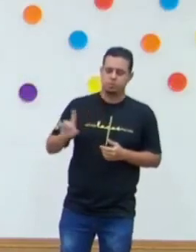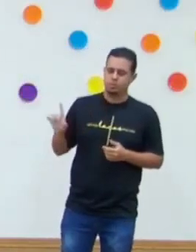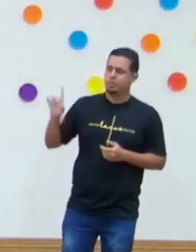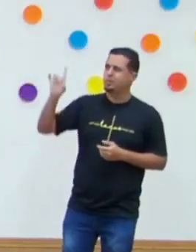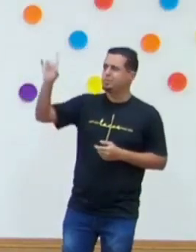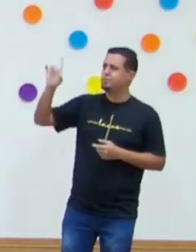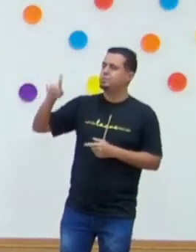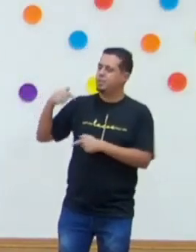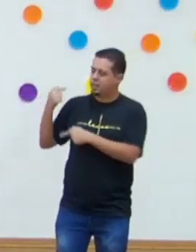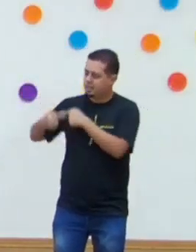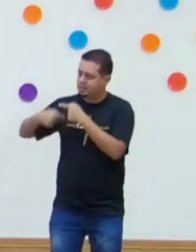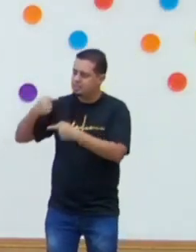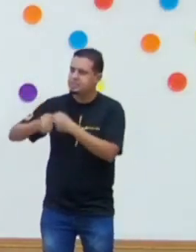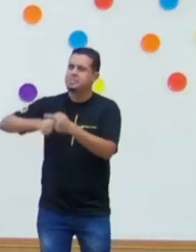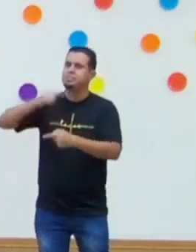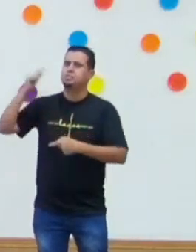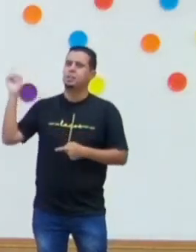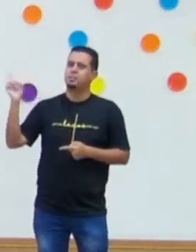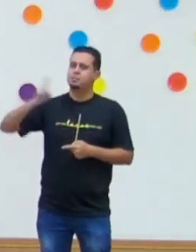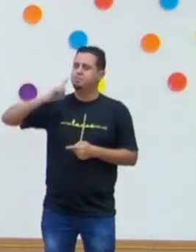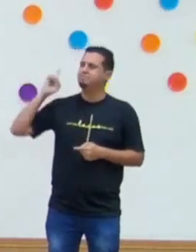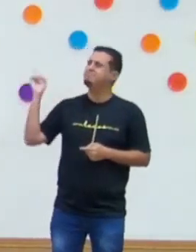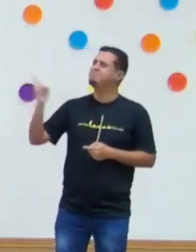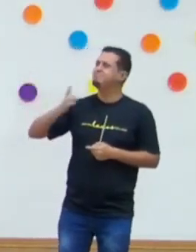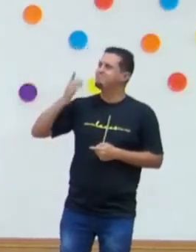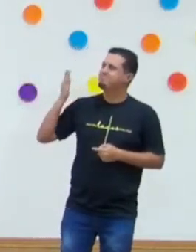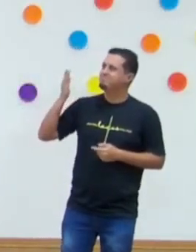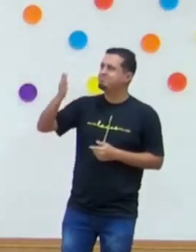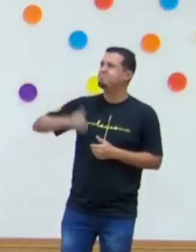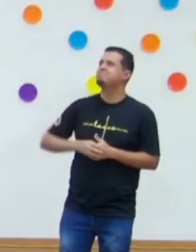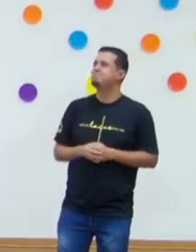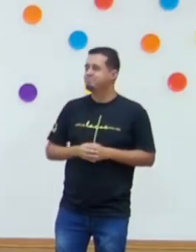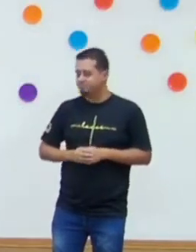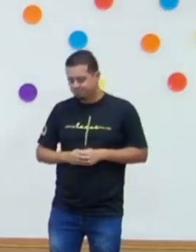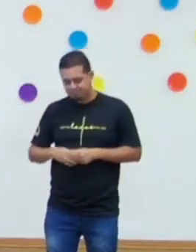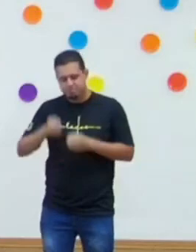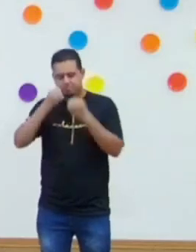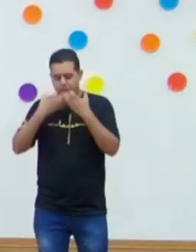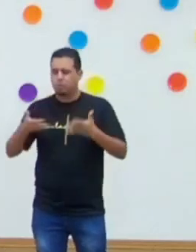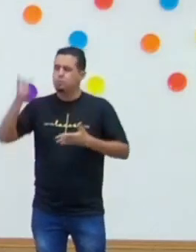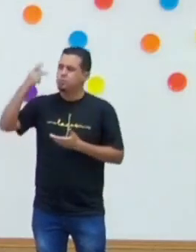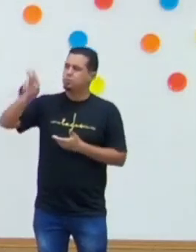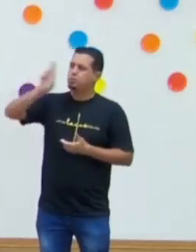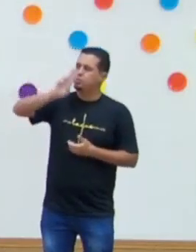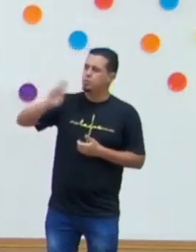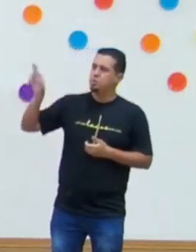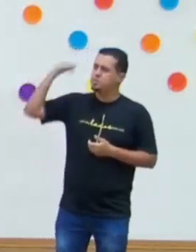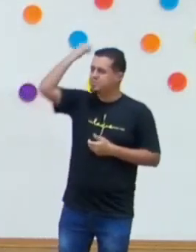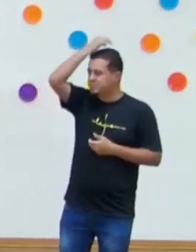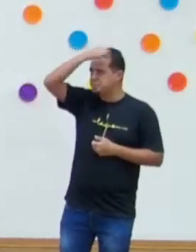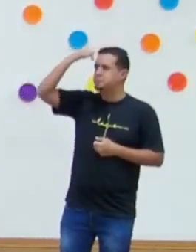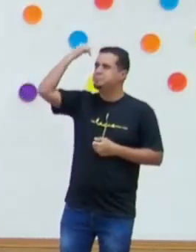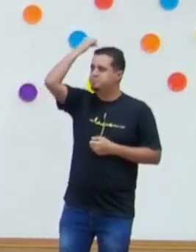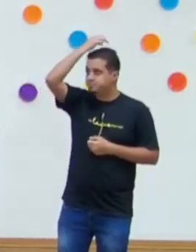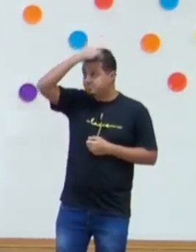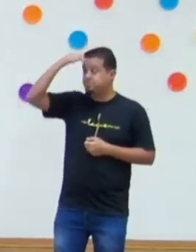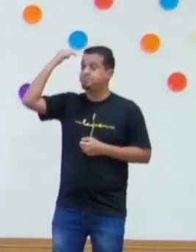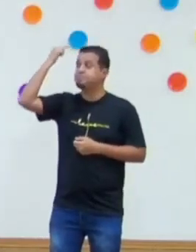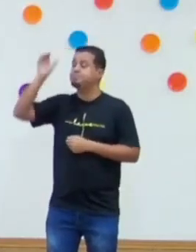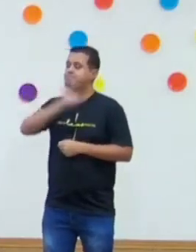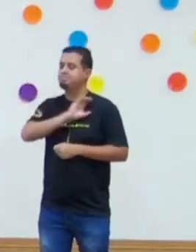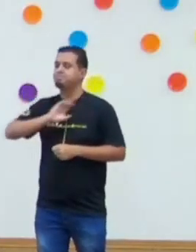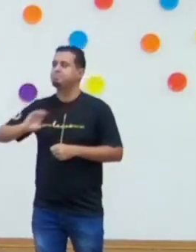Filho de Deus, raiz de Davi. Bendito seja seu santo